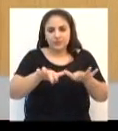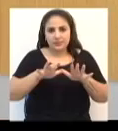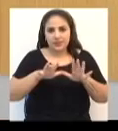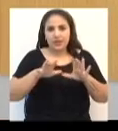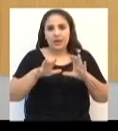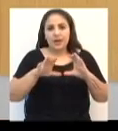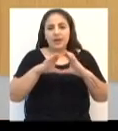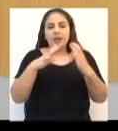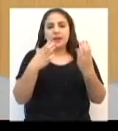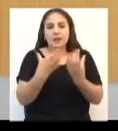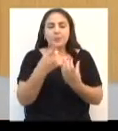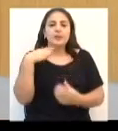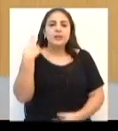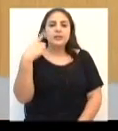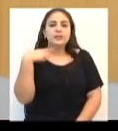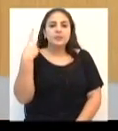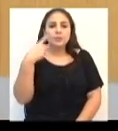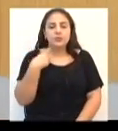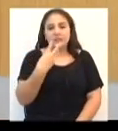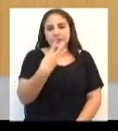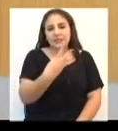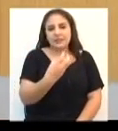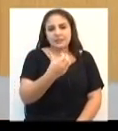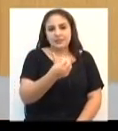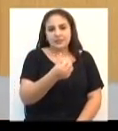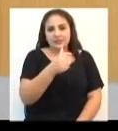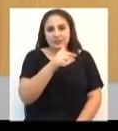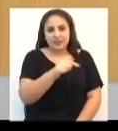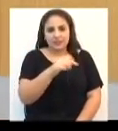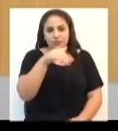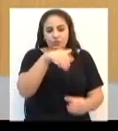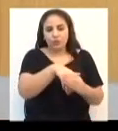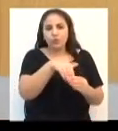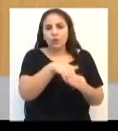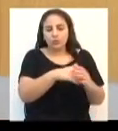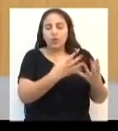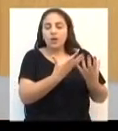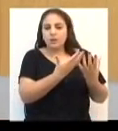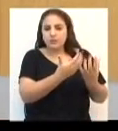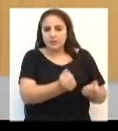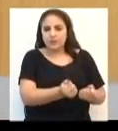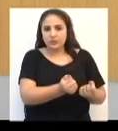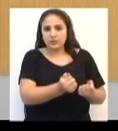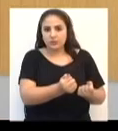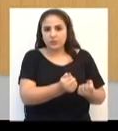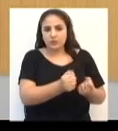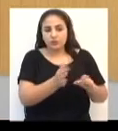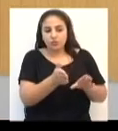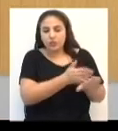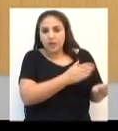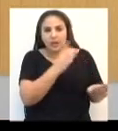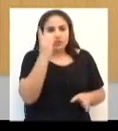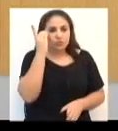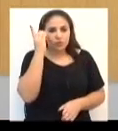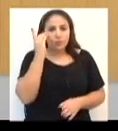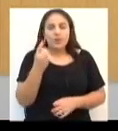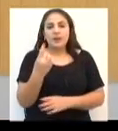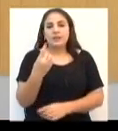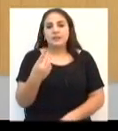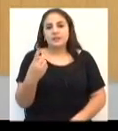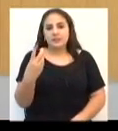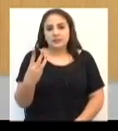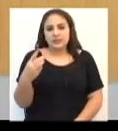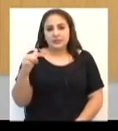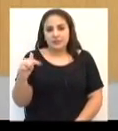Câmara dos Deputados e por 367 votos favoráveis a 137 contrários,